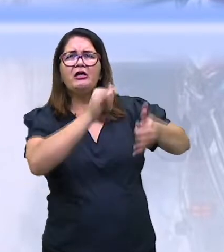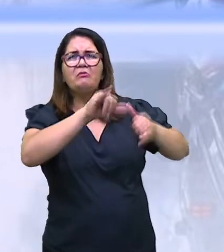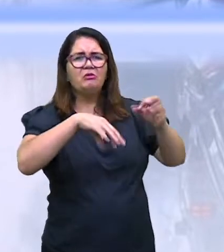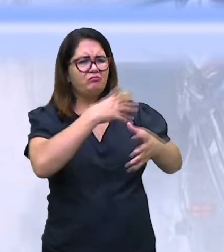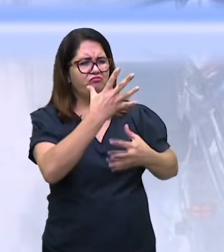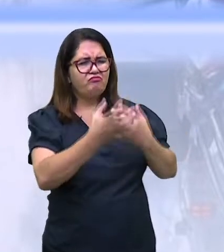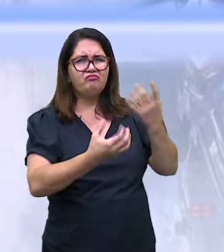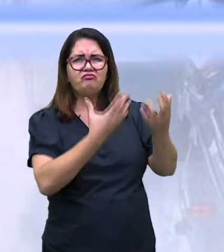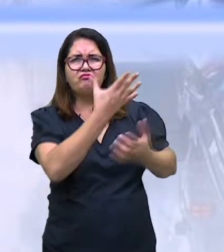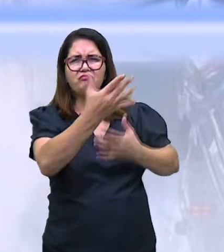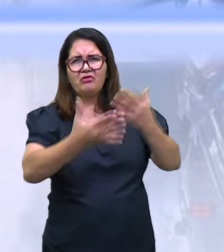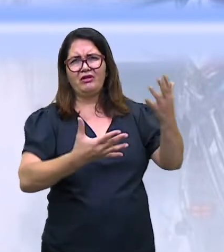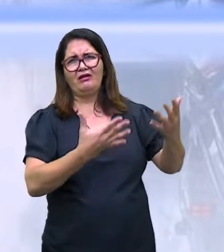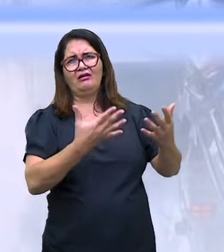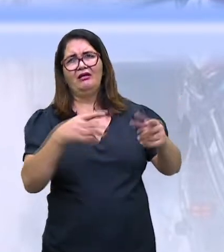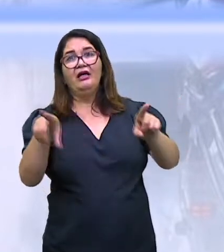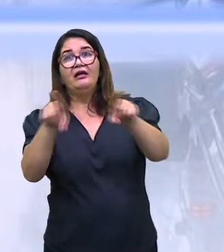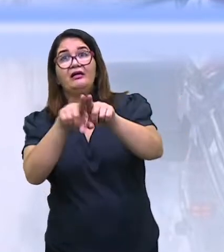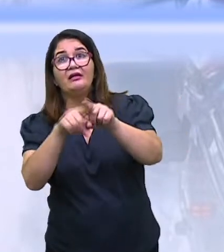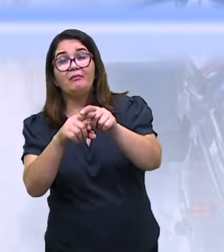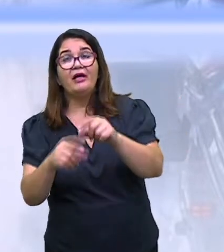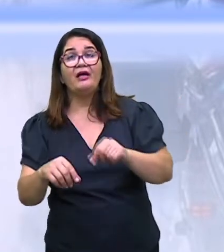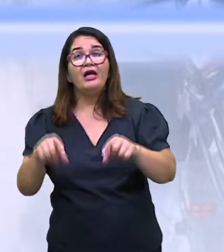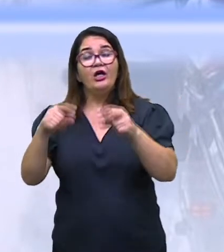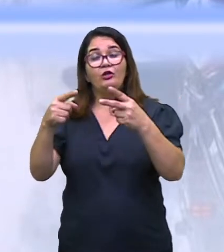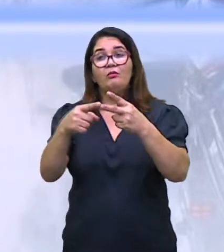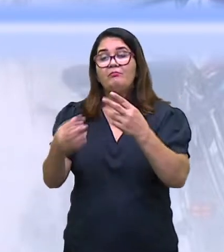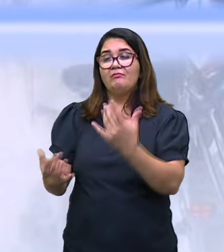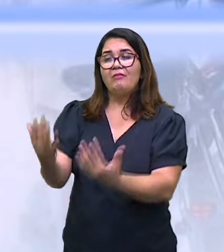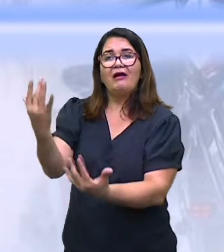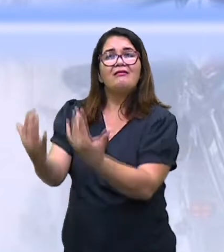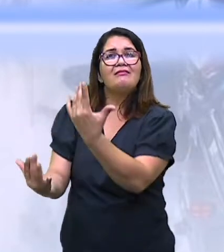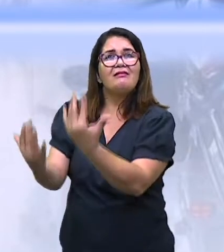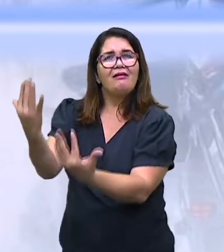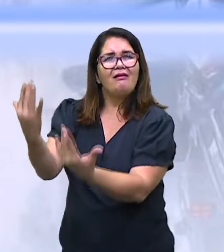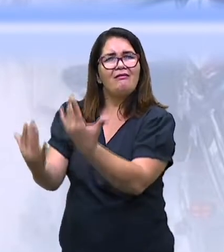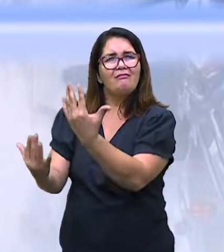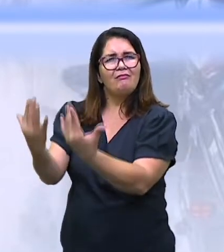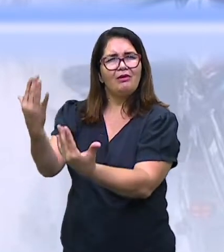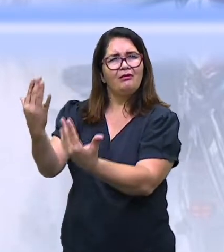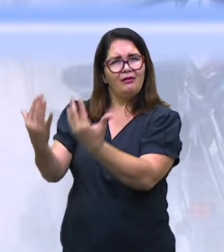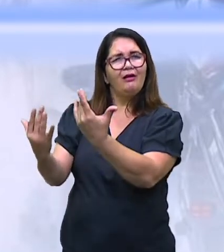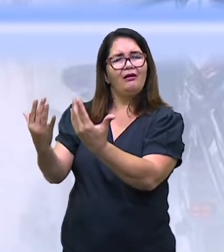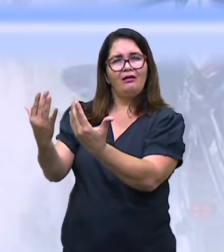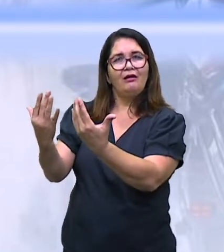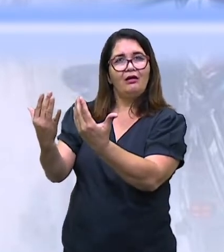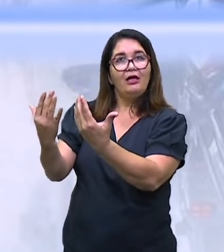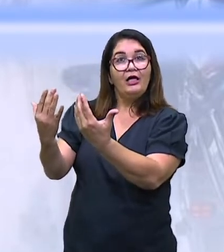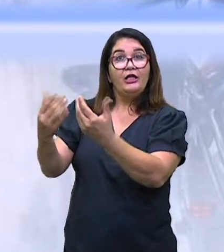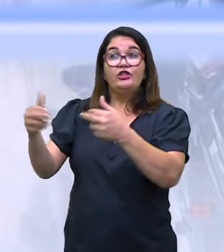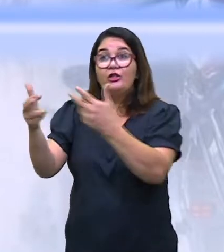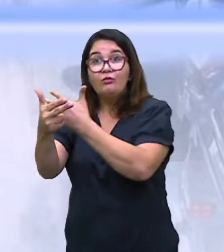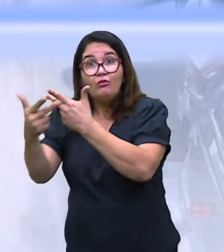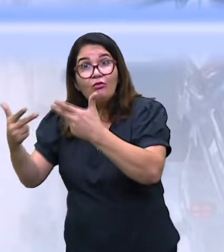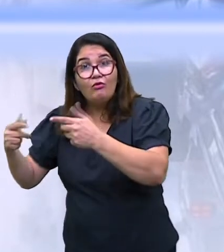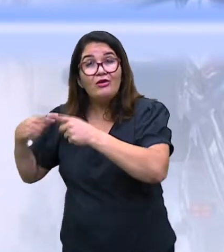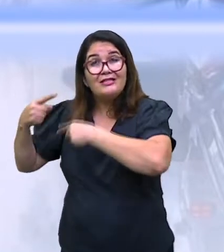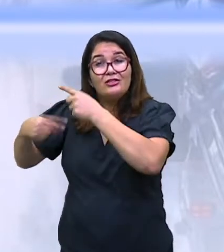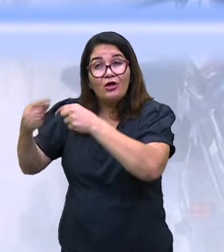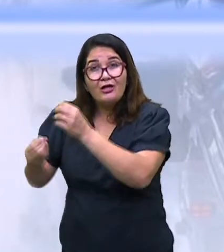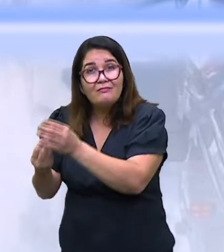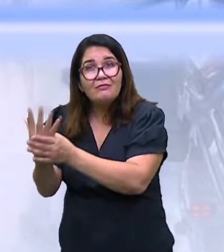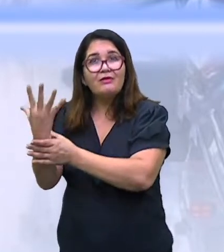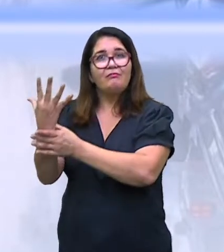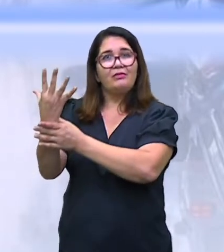de combustíveis fósseis, ela é um processo que corresponde a aproximadamente